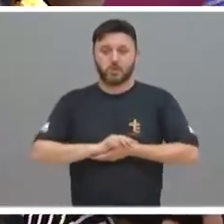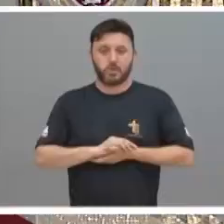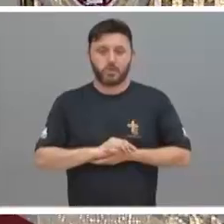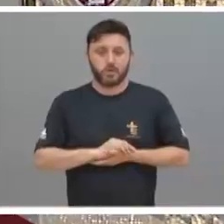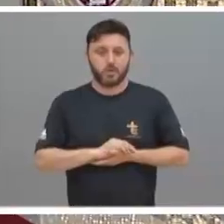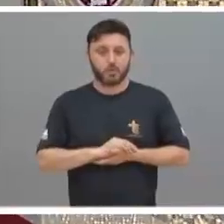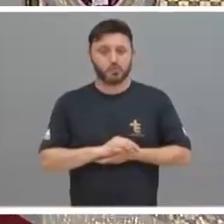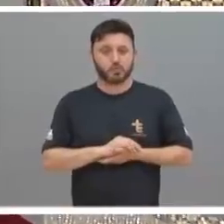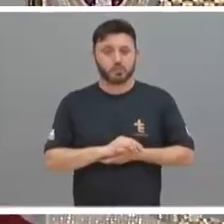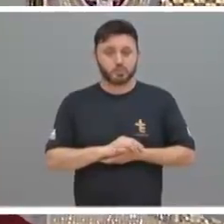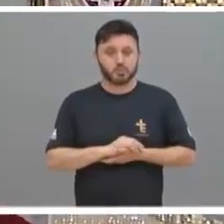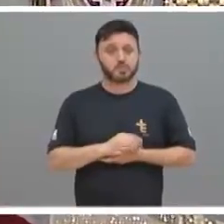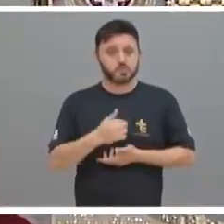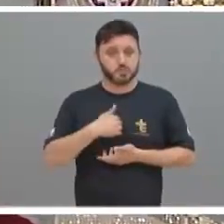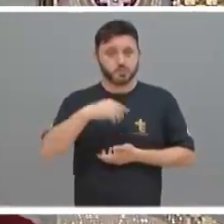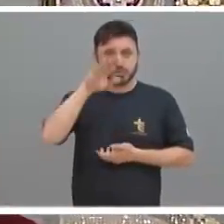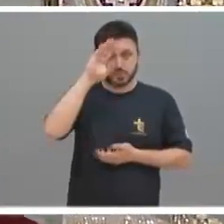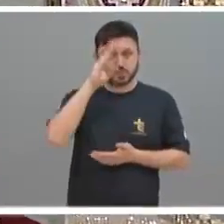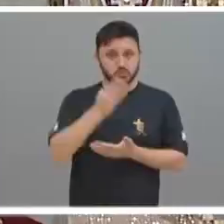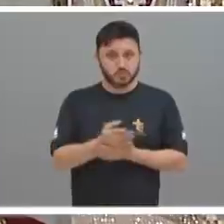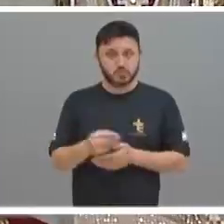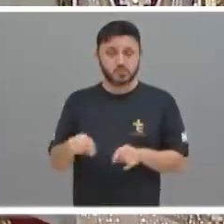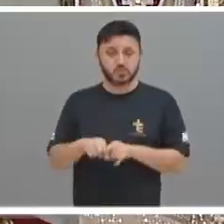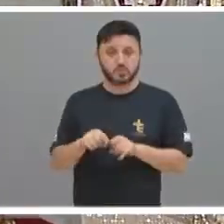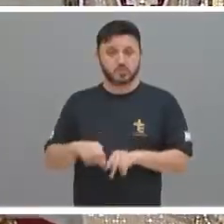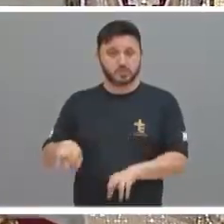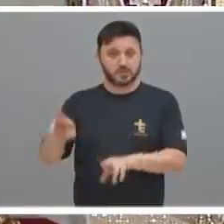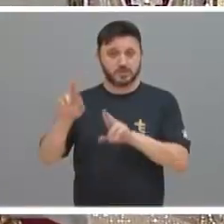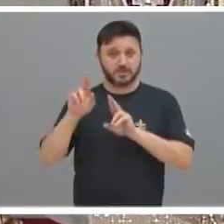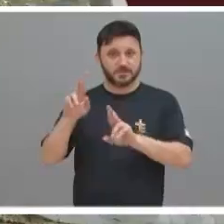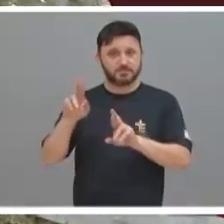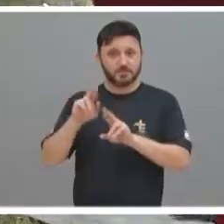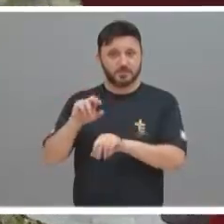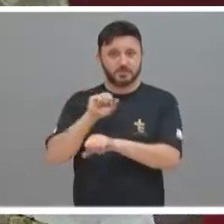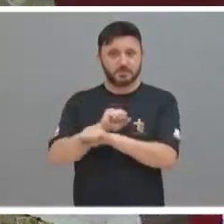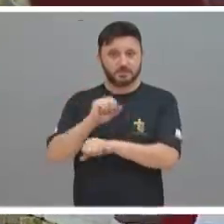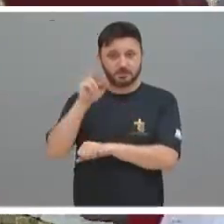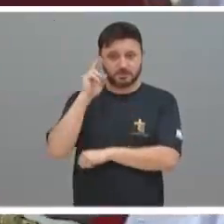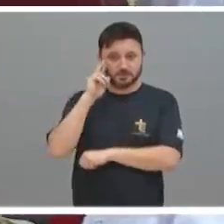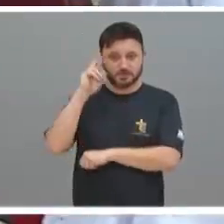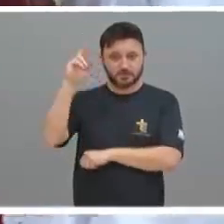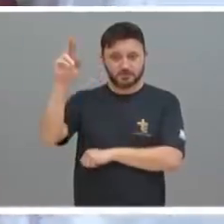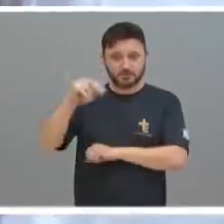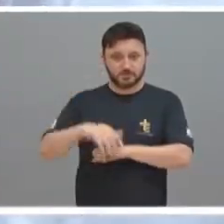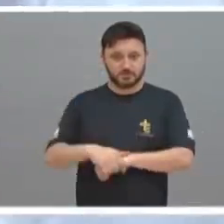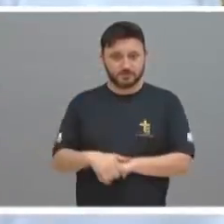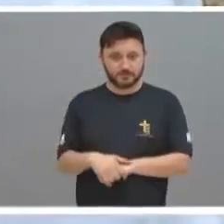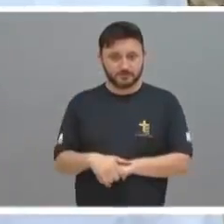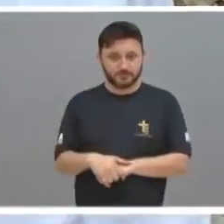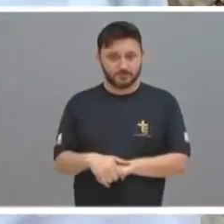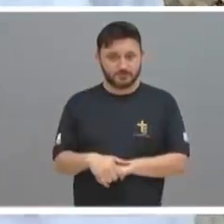Senhor. Em ti eu creio e espero, Senhor.